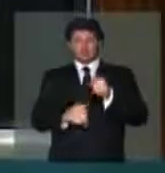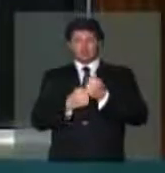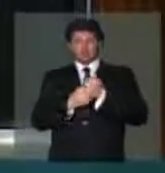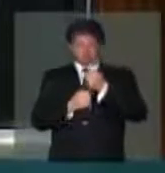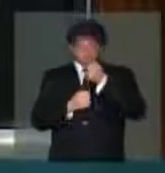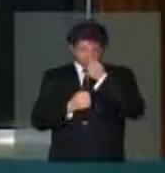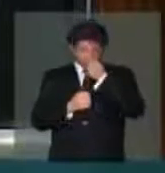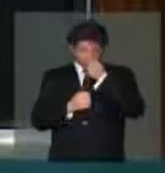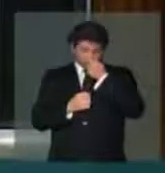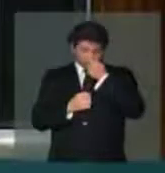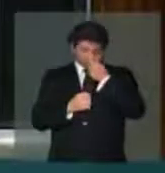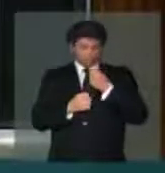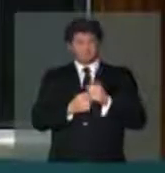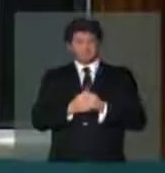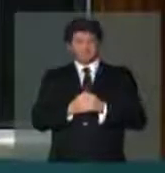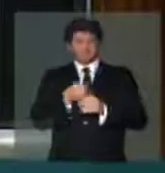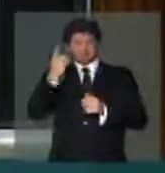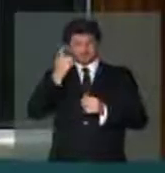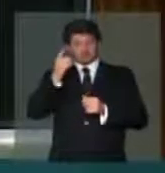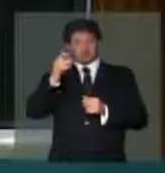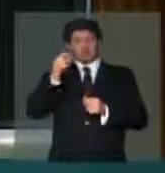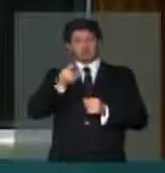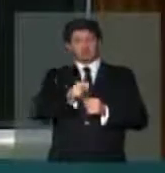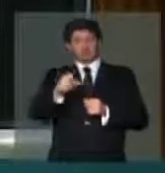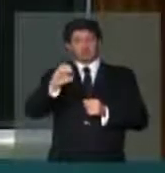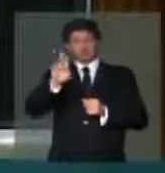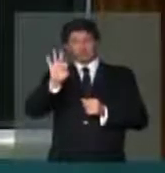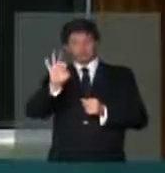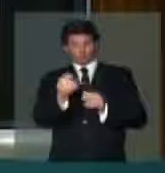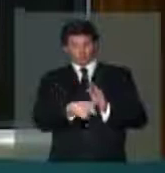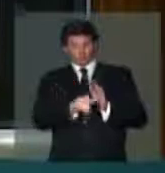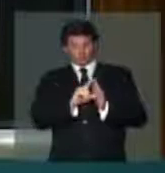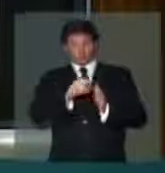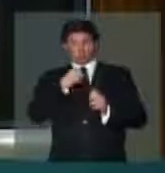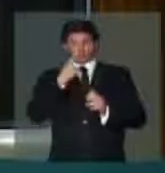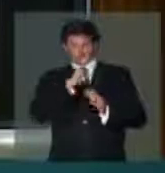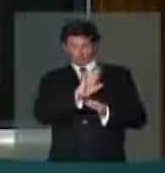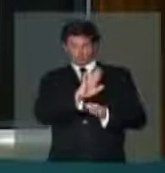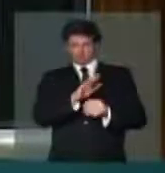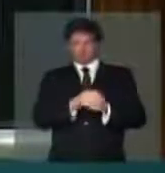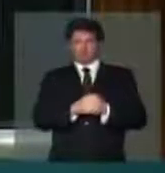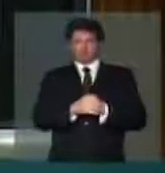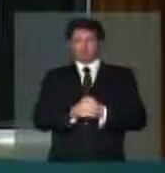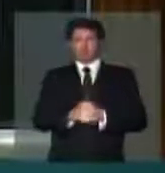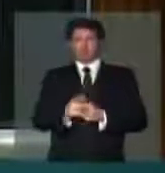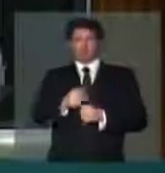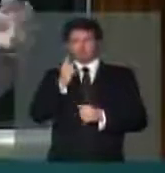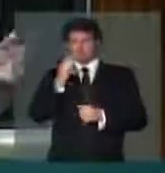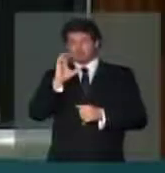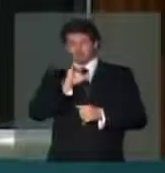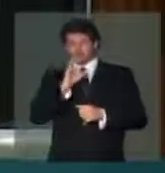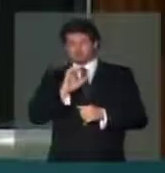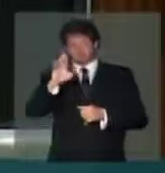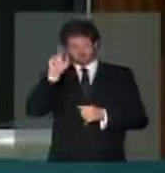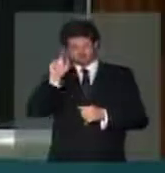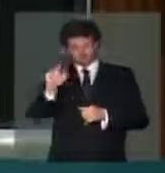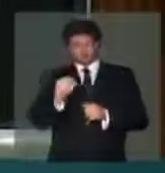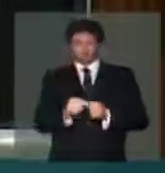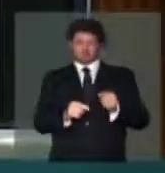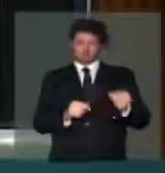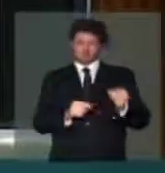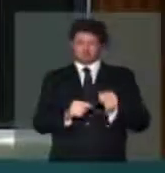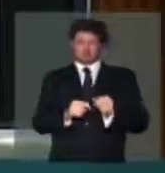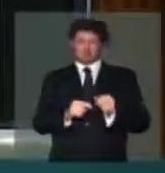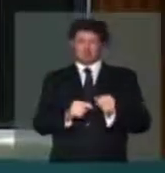passar ao eminente deputado Padre Luiz Couto, é importante, Luiz Couto, falar, e Vossa Excelência,